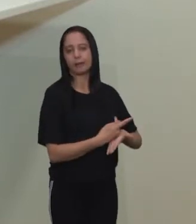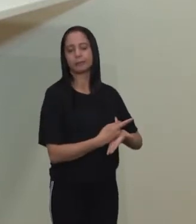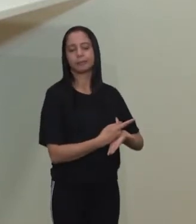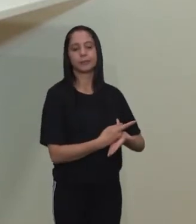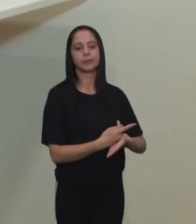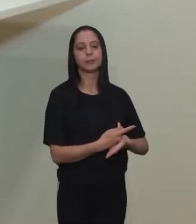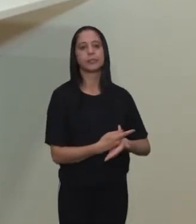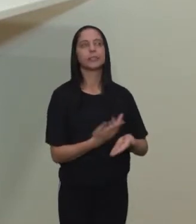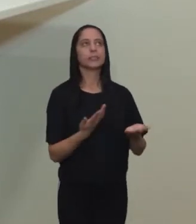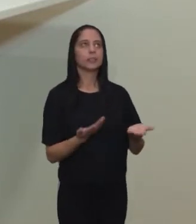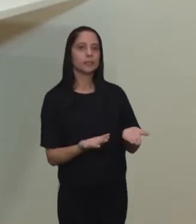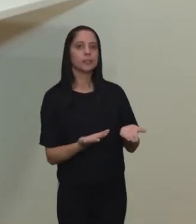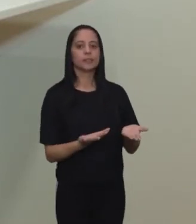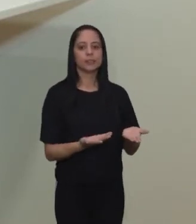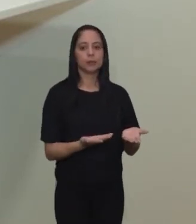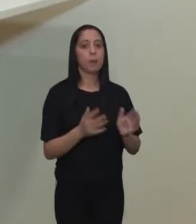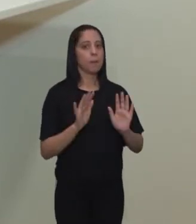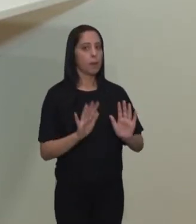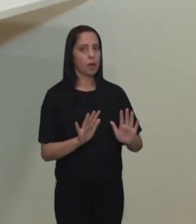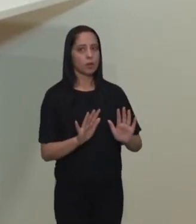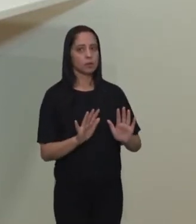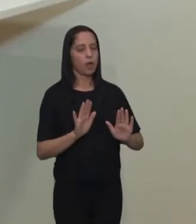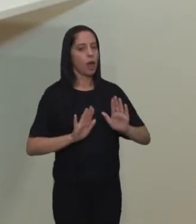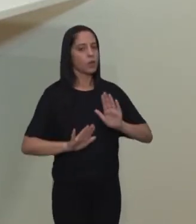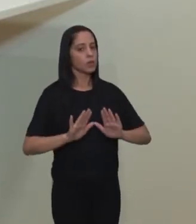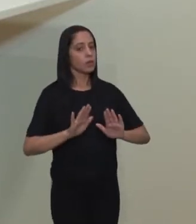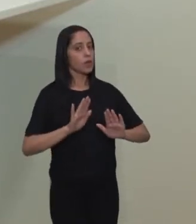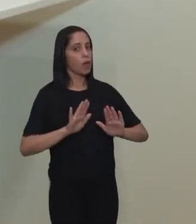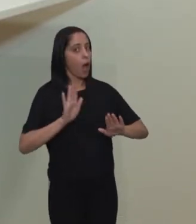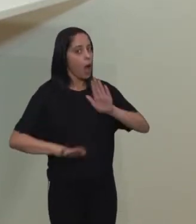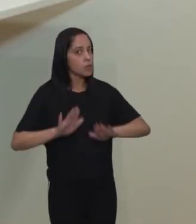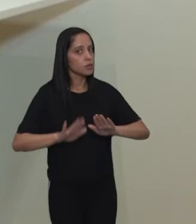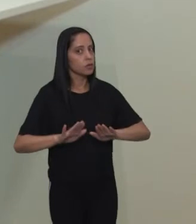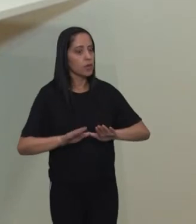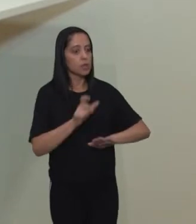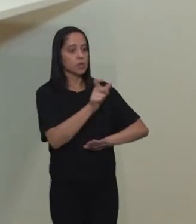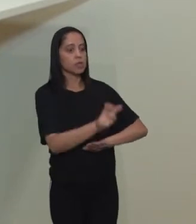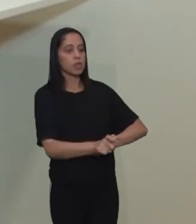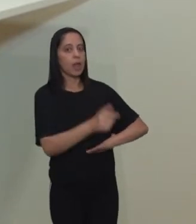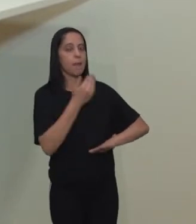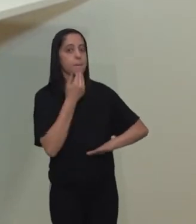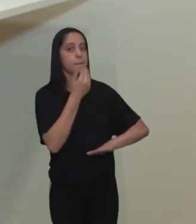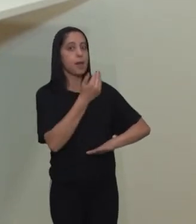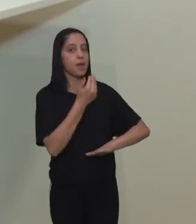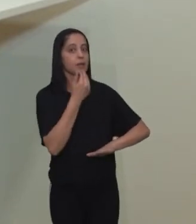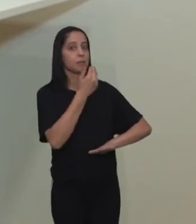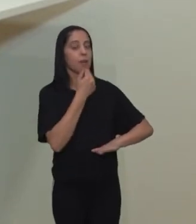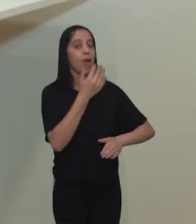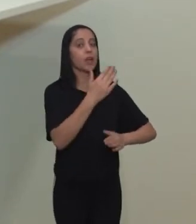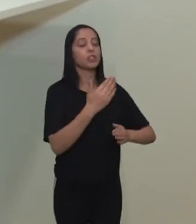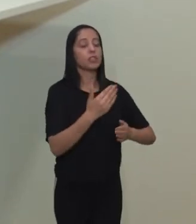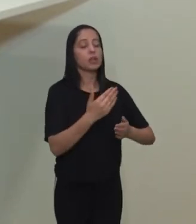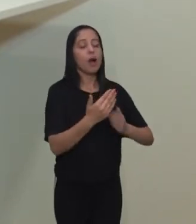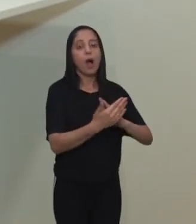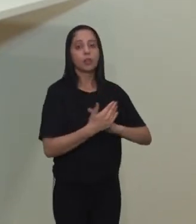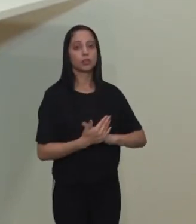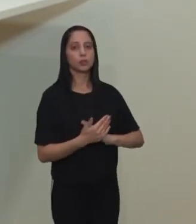desadaptativo inadequado Mas isso pode ser um pedido de ajuda irritabilidade